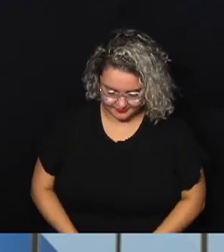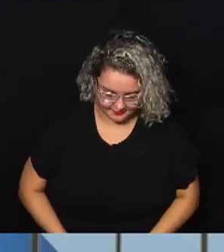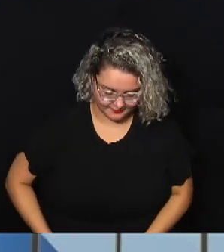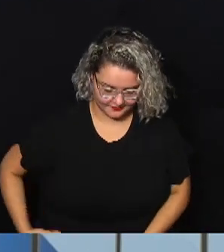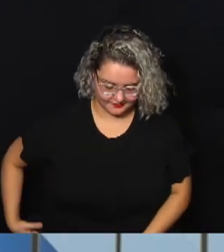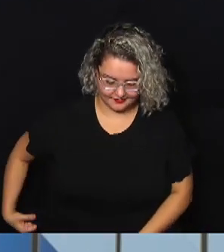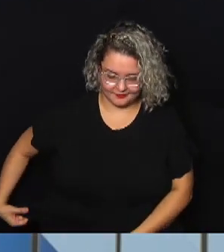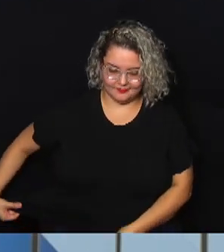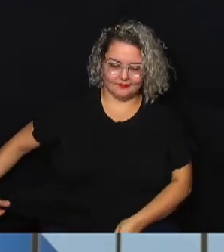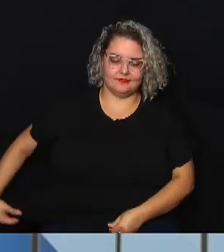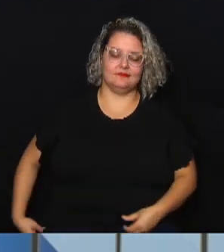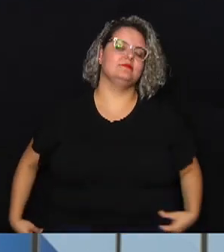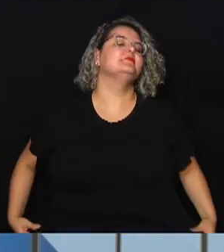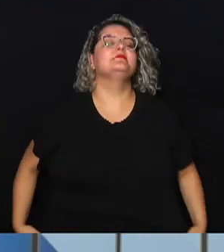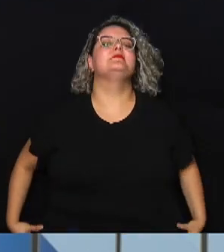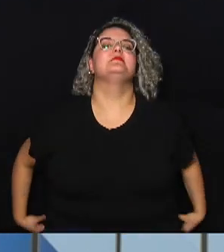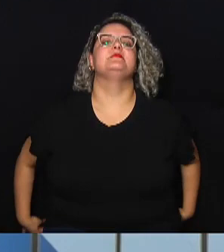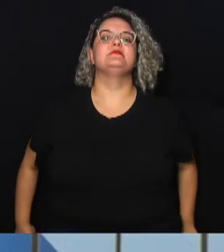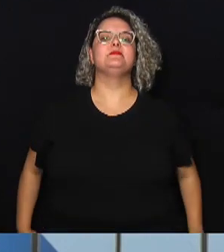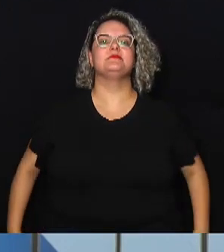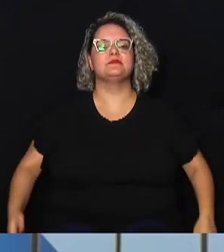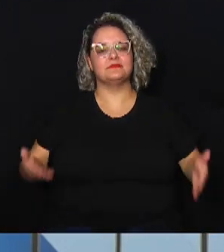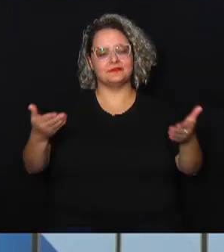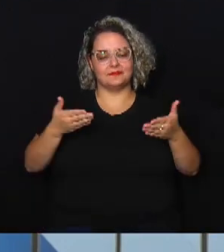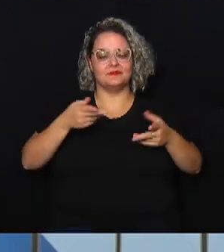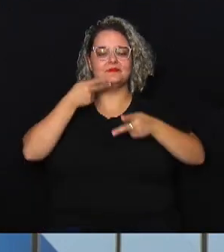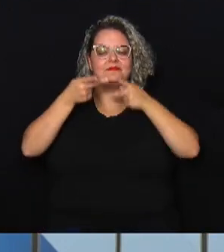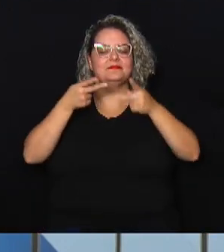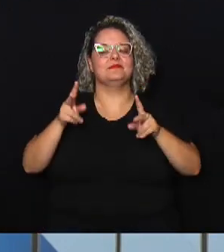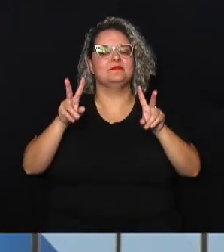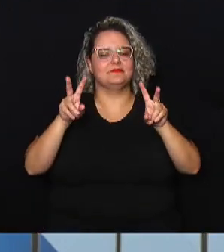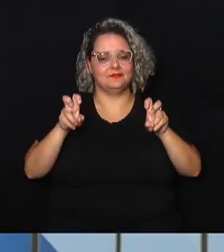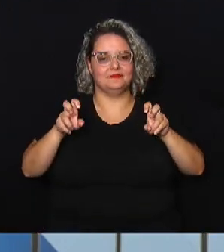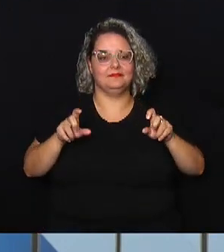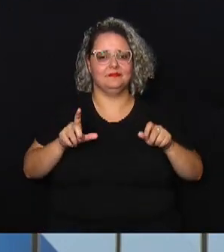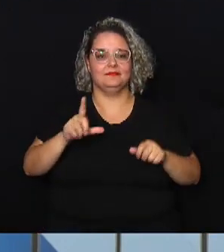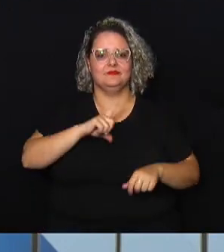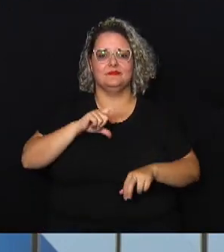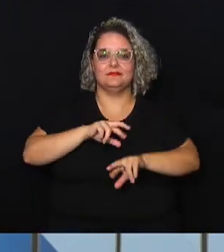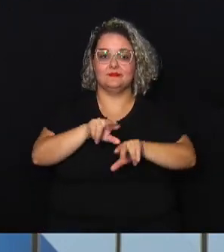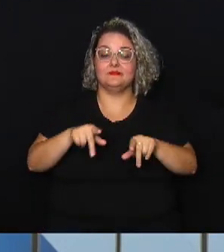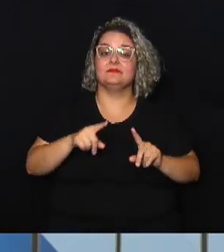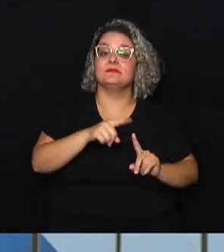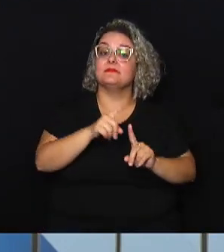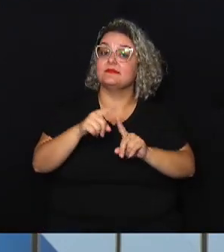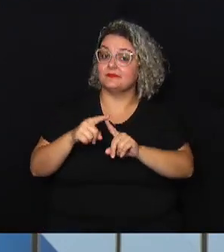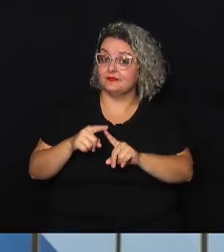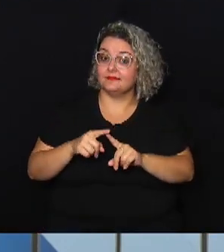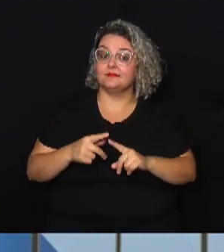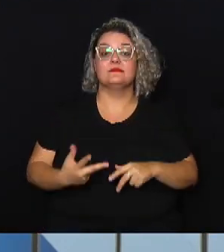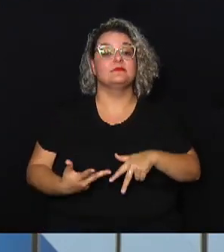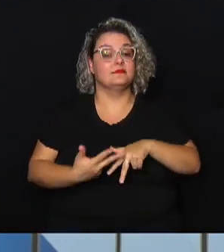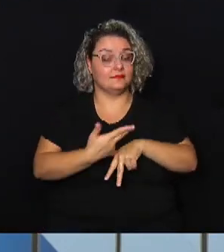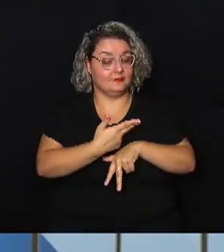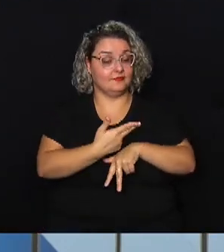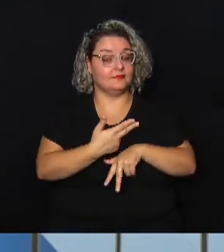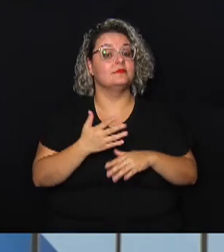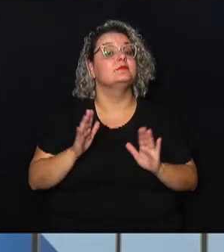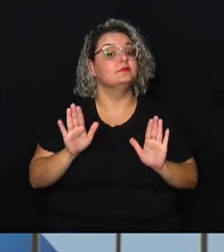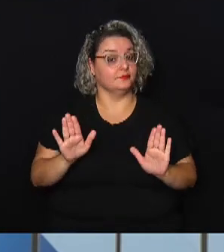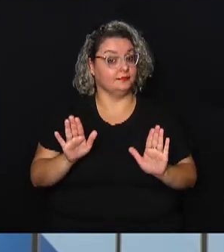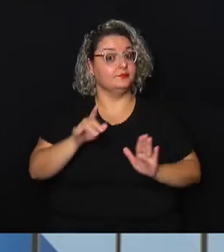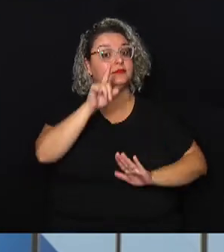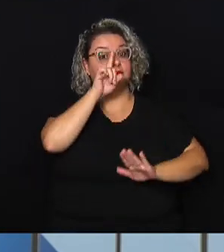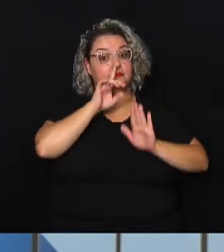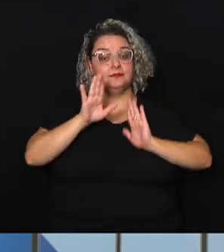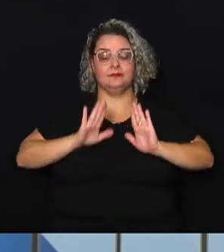Então hoje a gente vai tratar sobre esse tema, até porque existem vários tipos de cirurgia, mas é preciso ter cuidado. E